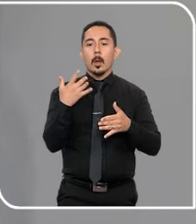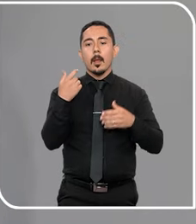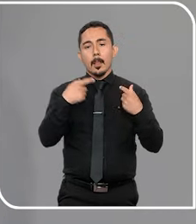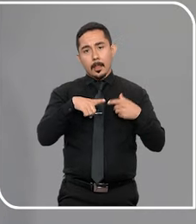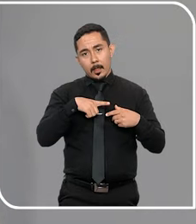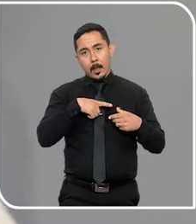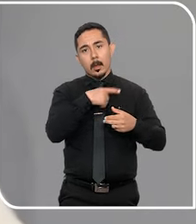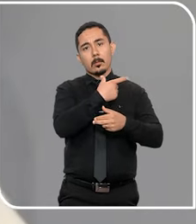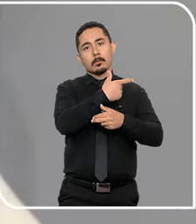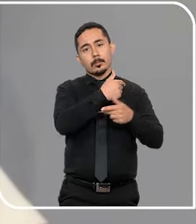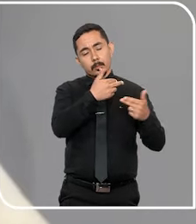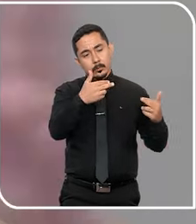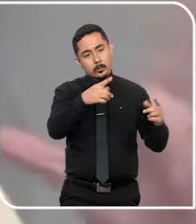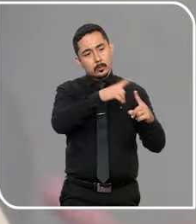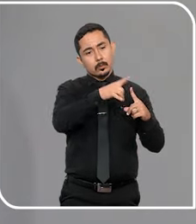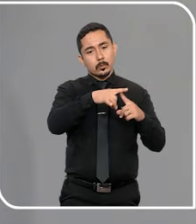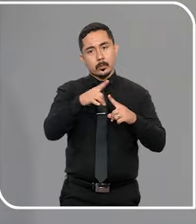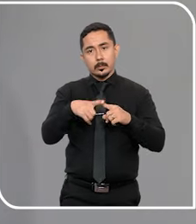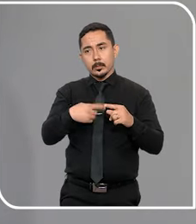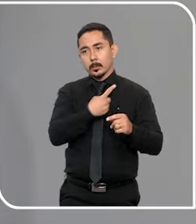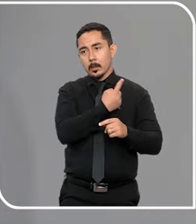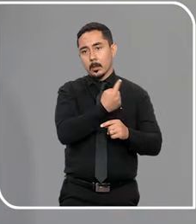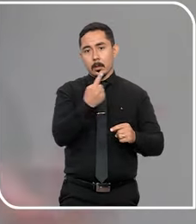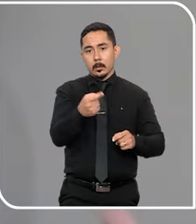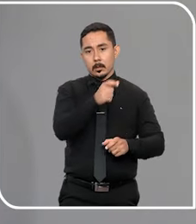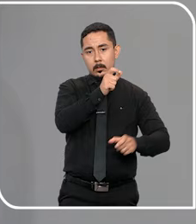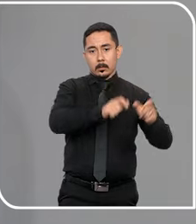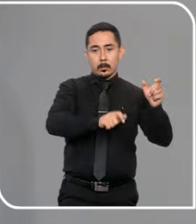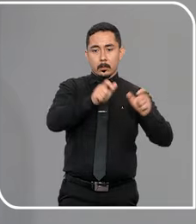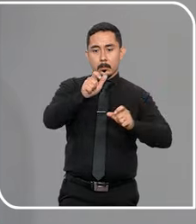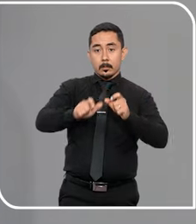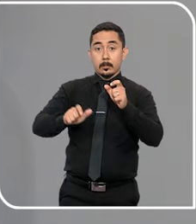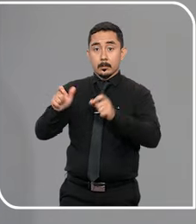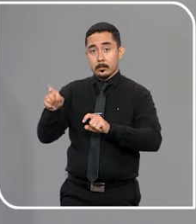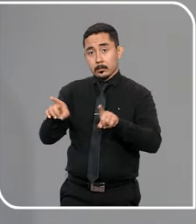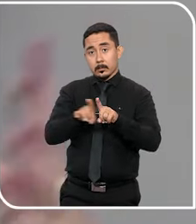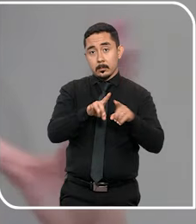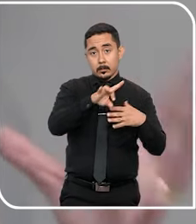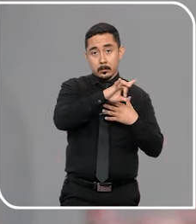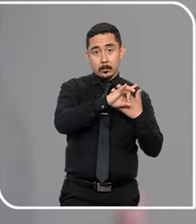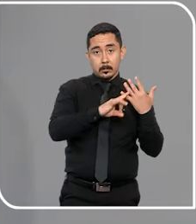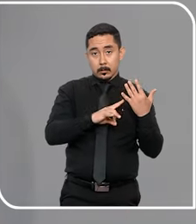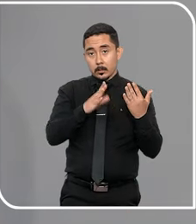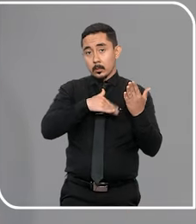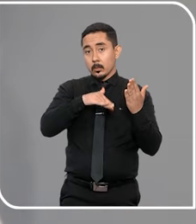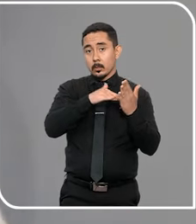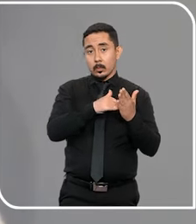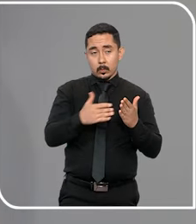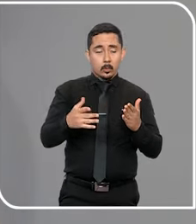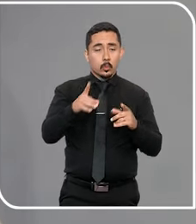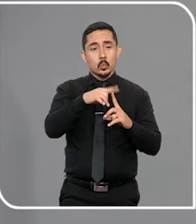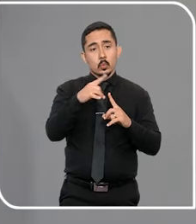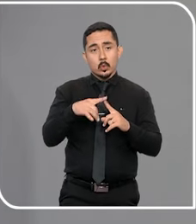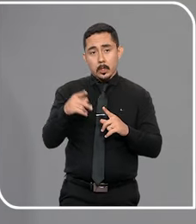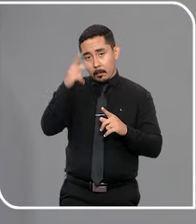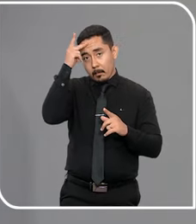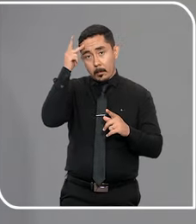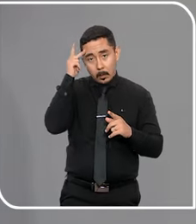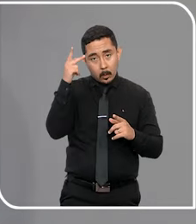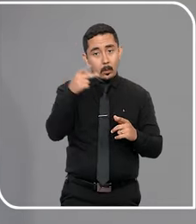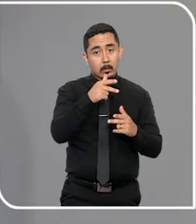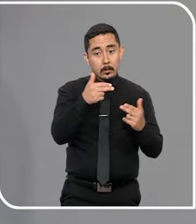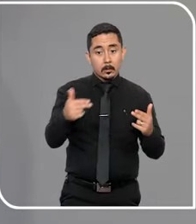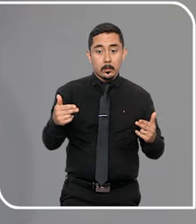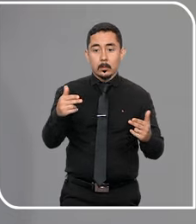falar que existe a diversidade né das pessoas as características as diferenças as deficiências as raças